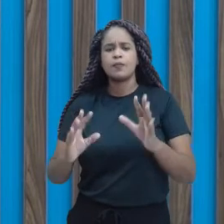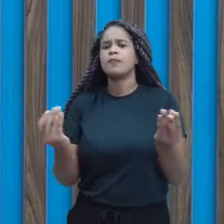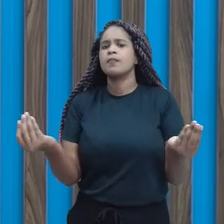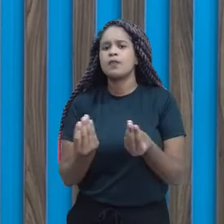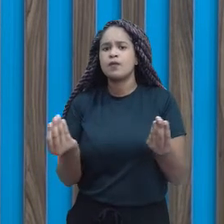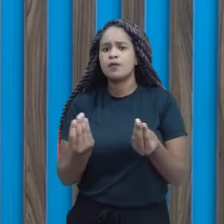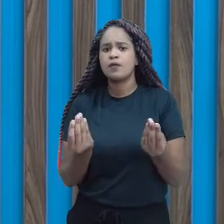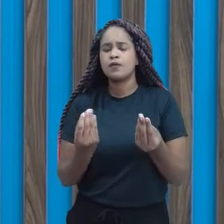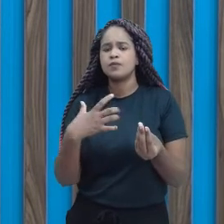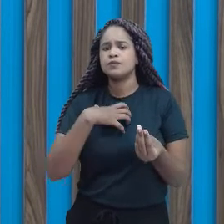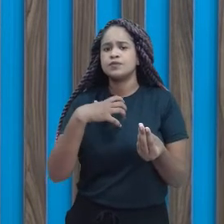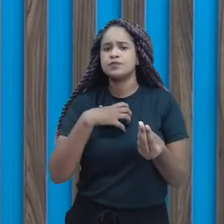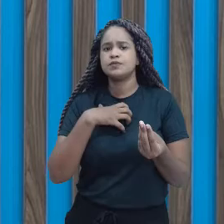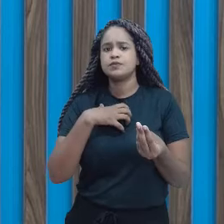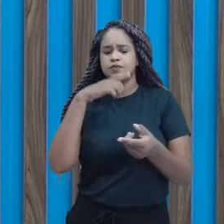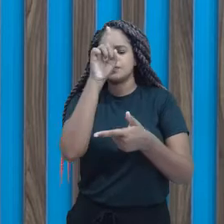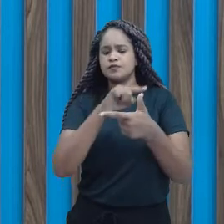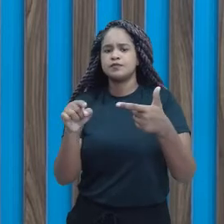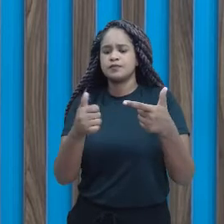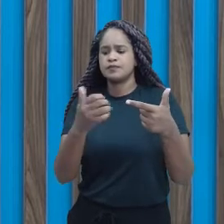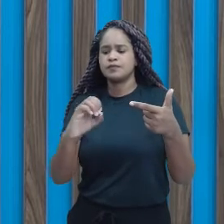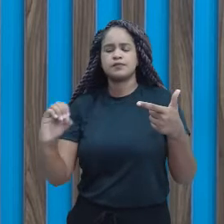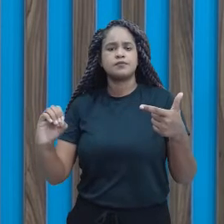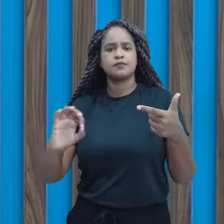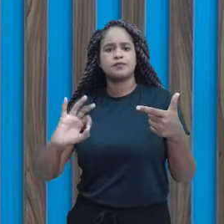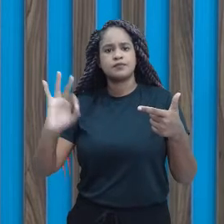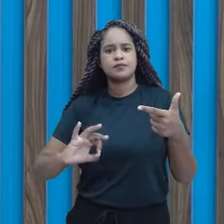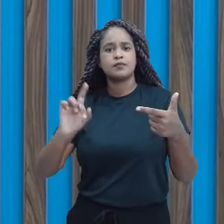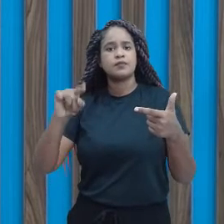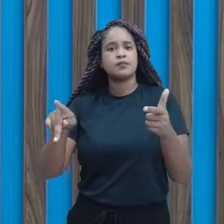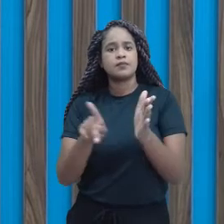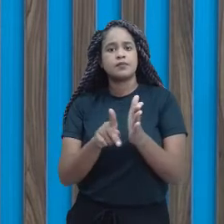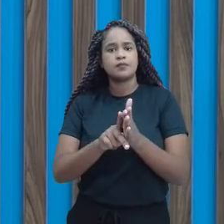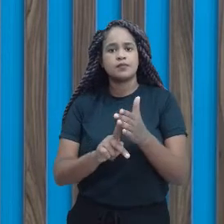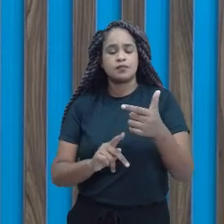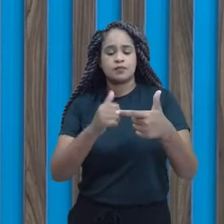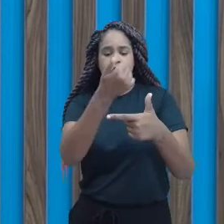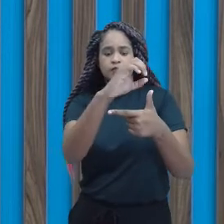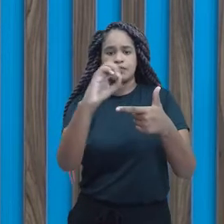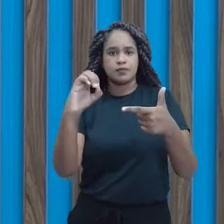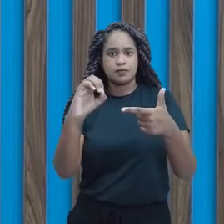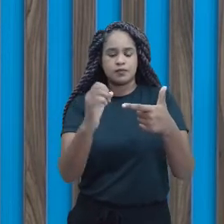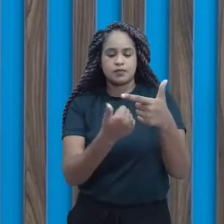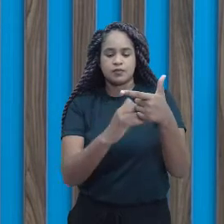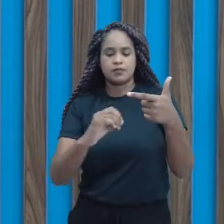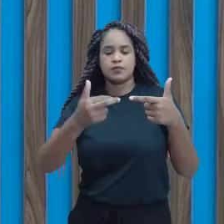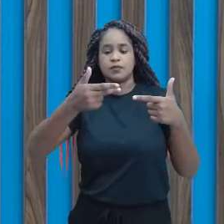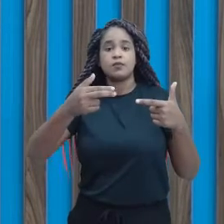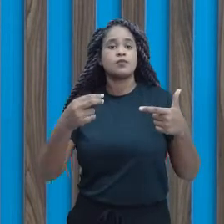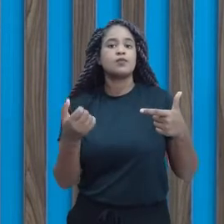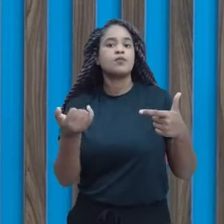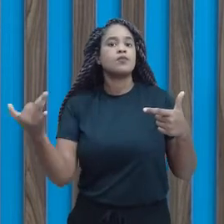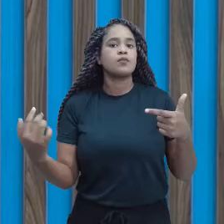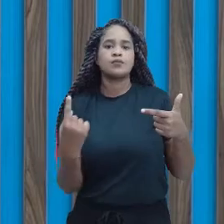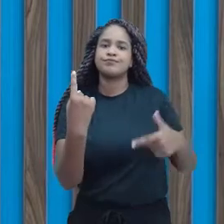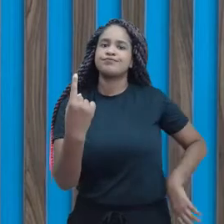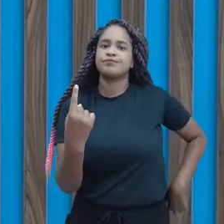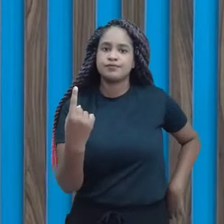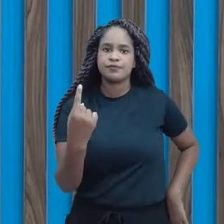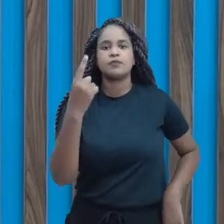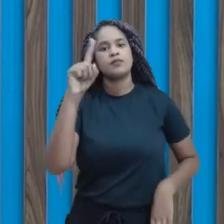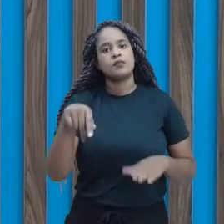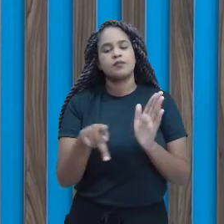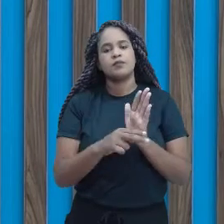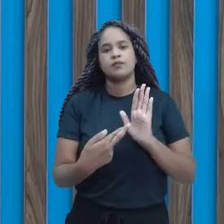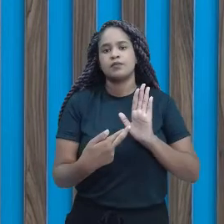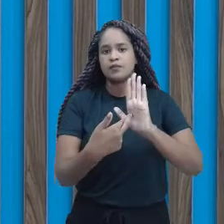expresso em forma de fração o 100%? É 100 dividido por 100, que dá quanto? Tchandã, 1. Esse